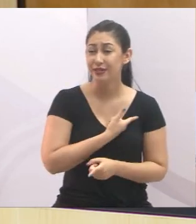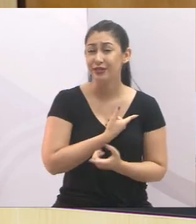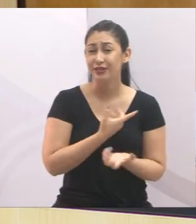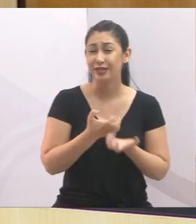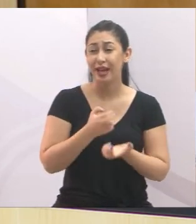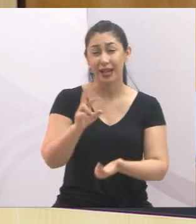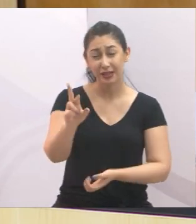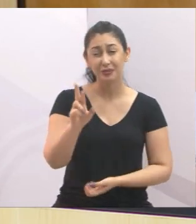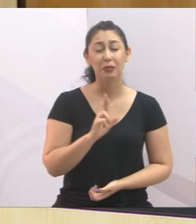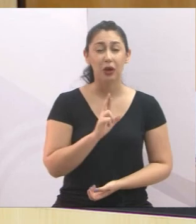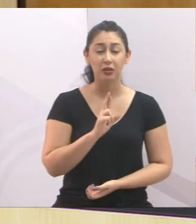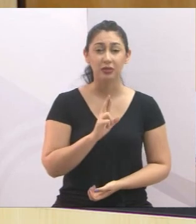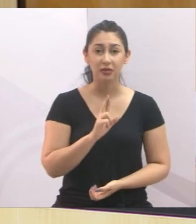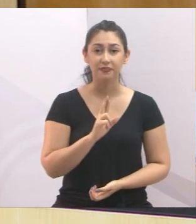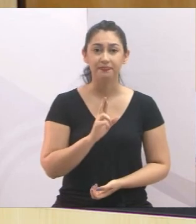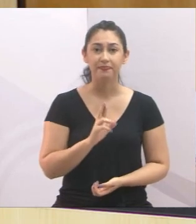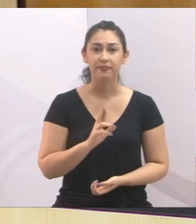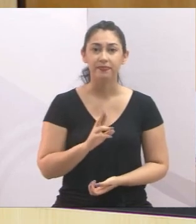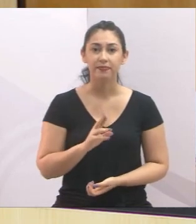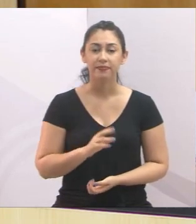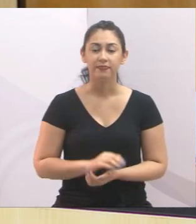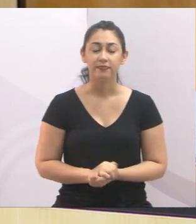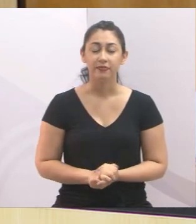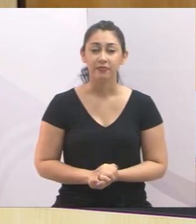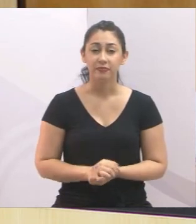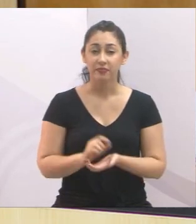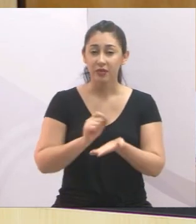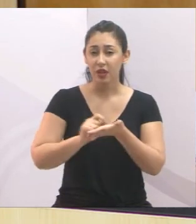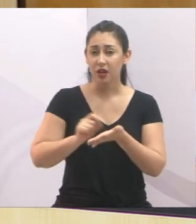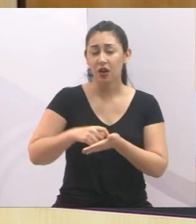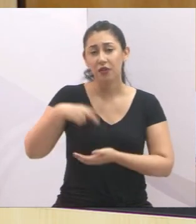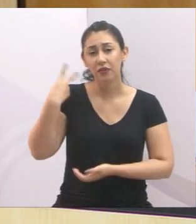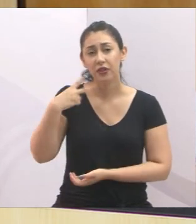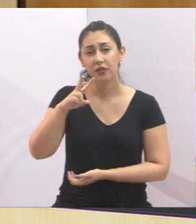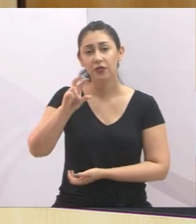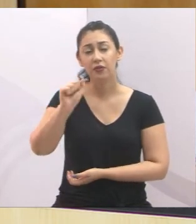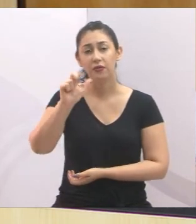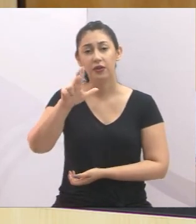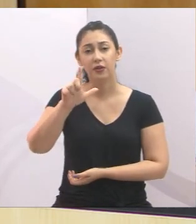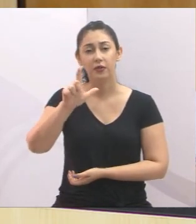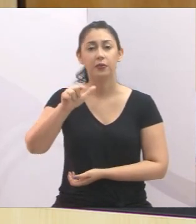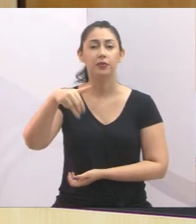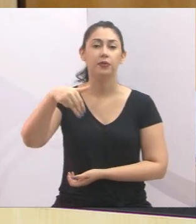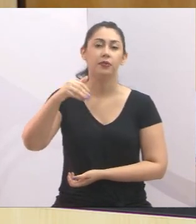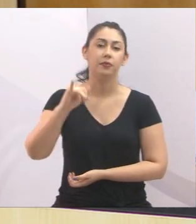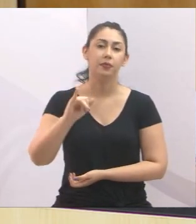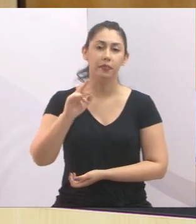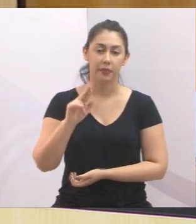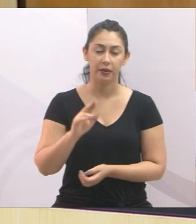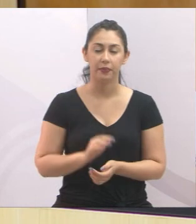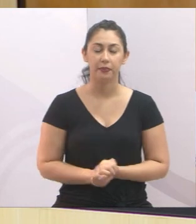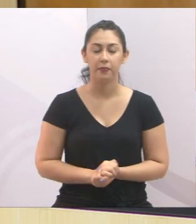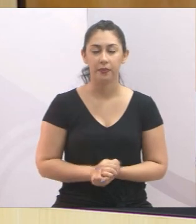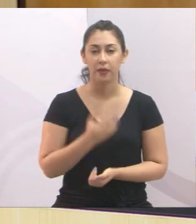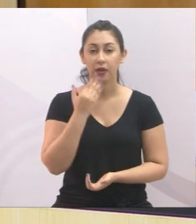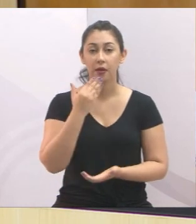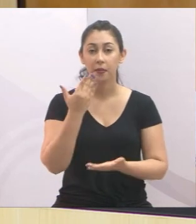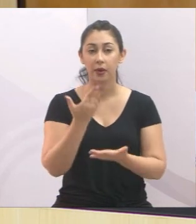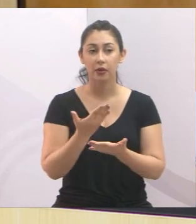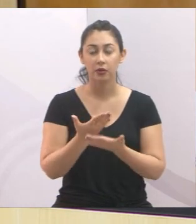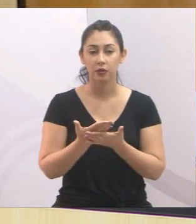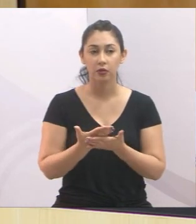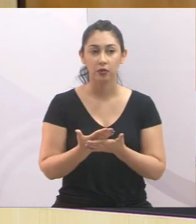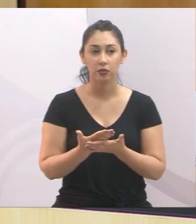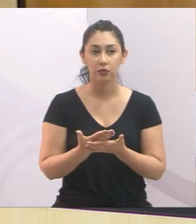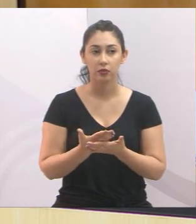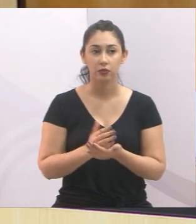antecipadamente agradecemos a atenção dispensada e subscrevemos. Vereador Valmir Parque do Meia Lua. Requerimento